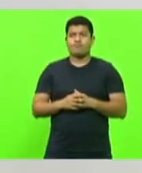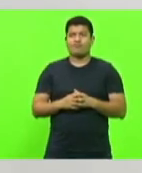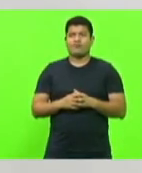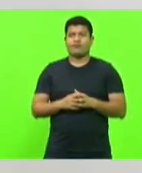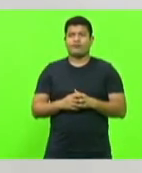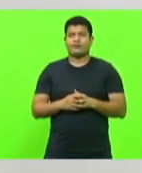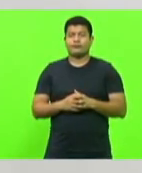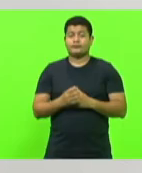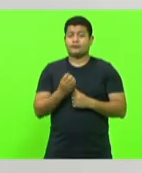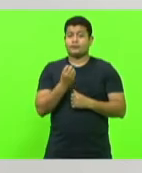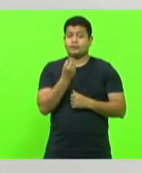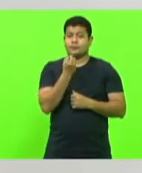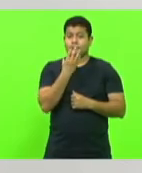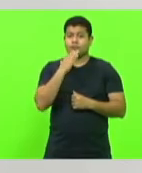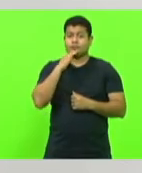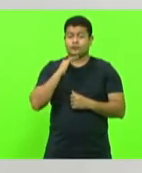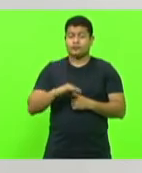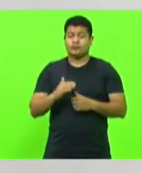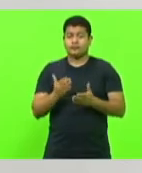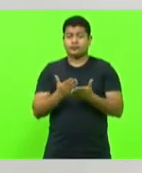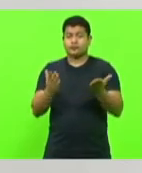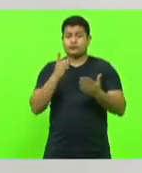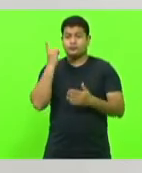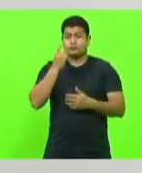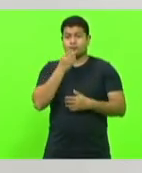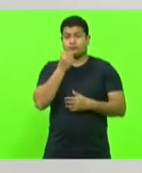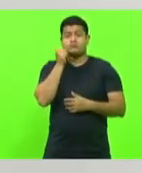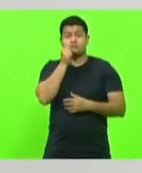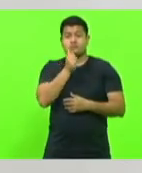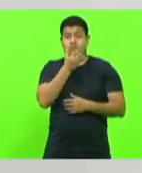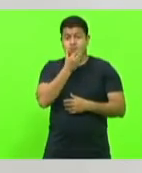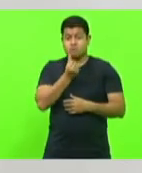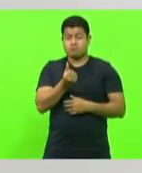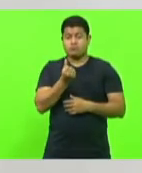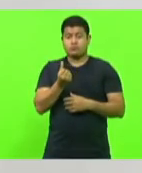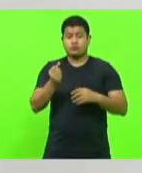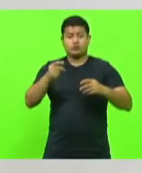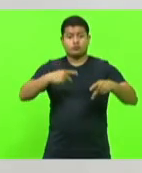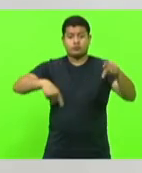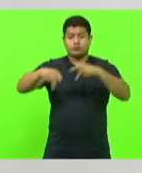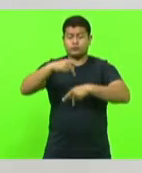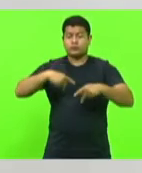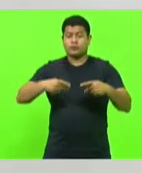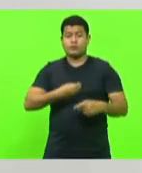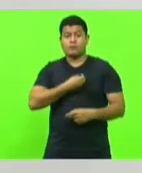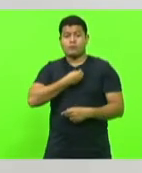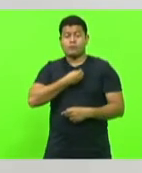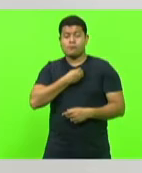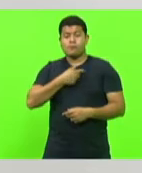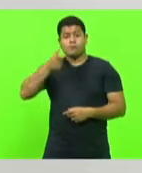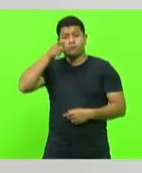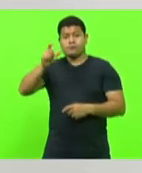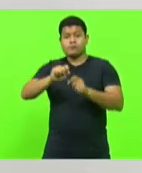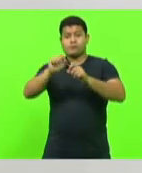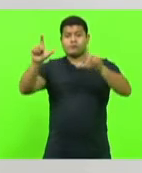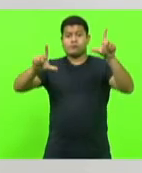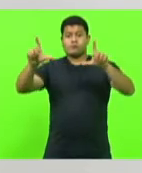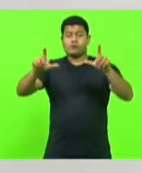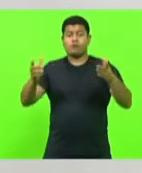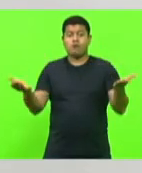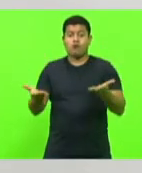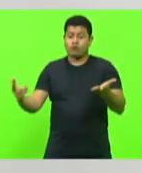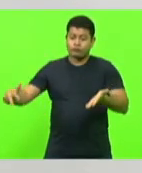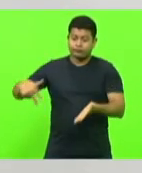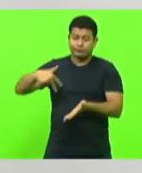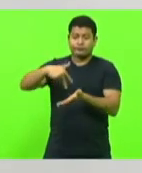Muito boa tarde, senhoras deputadas, senhores deputados, público presente, que nos acompanha pela TVAL. Hoje venho falar da minha cidade, cidade de